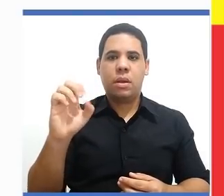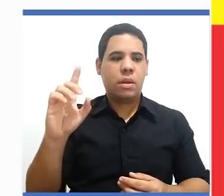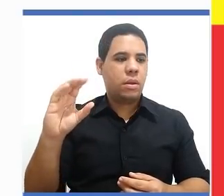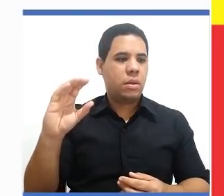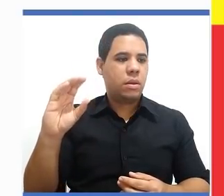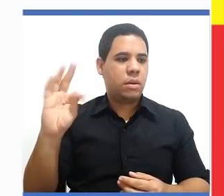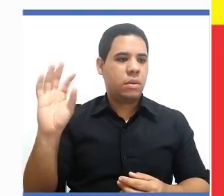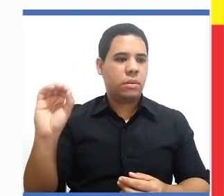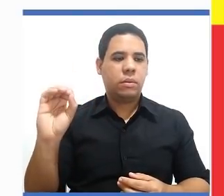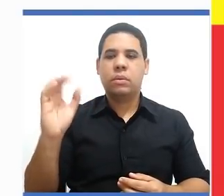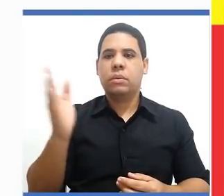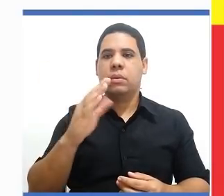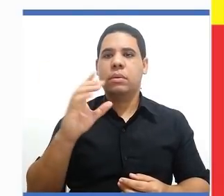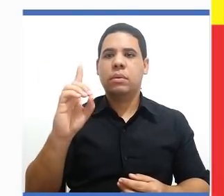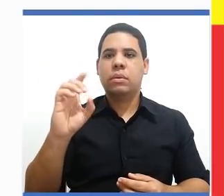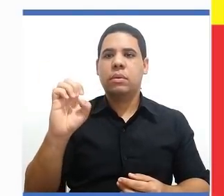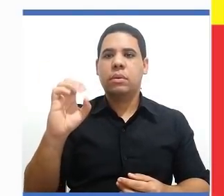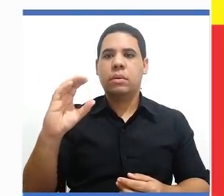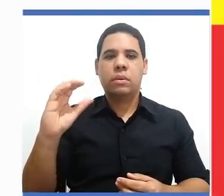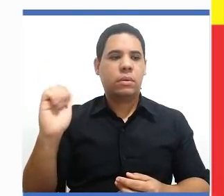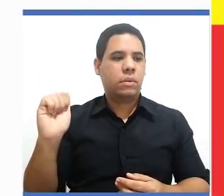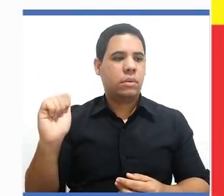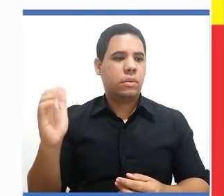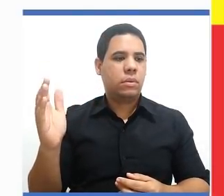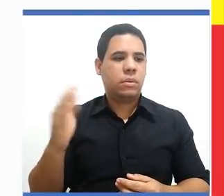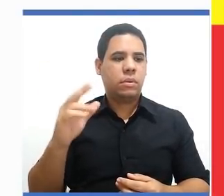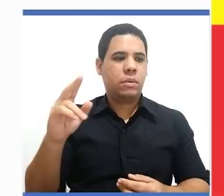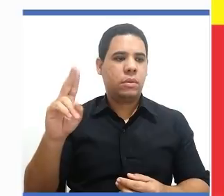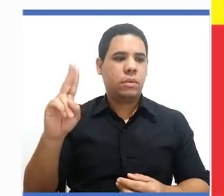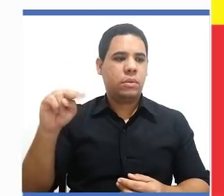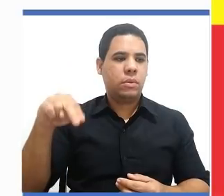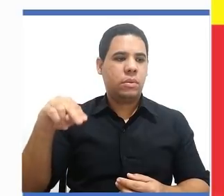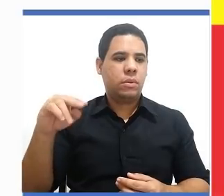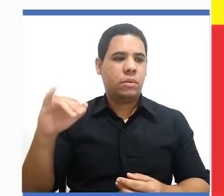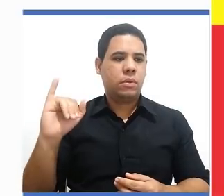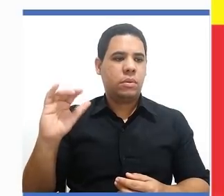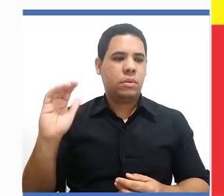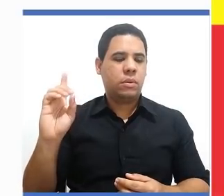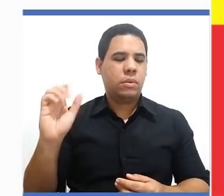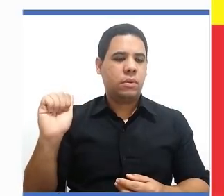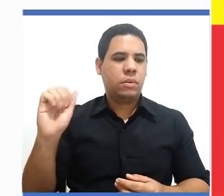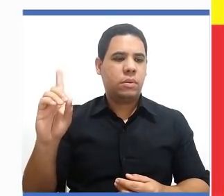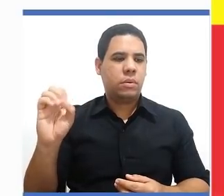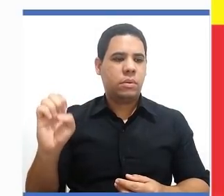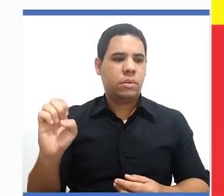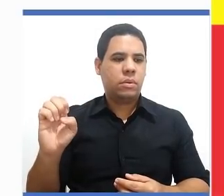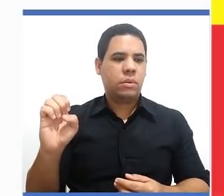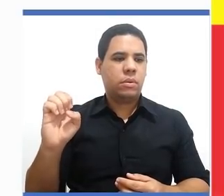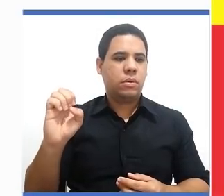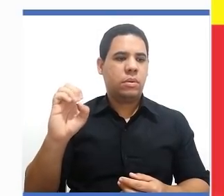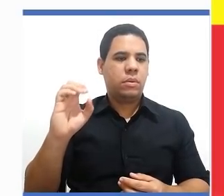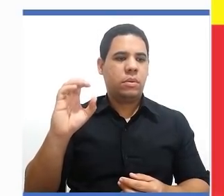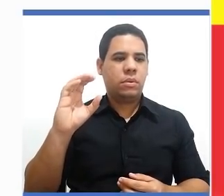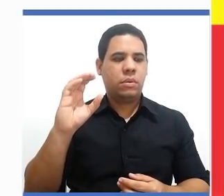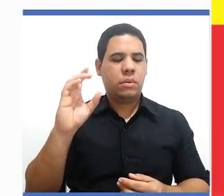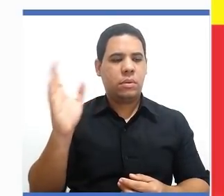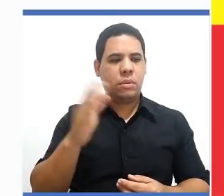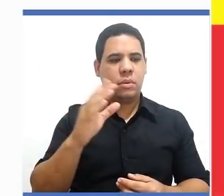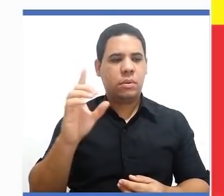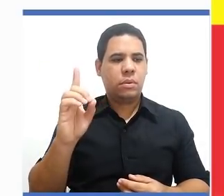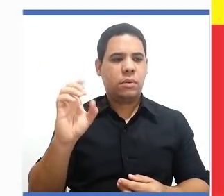miligrama. Então, a gente vai usar o K, o H, o DA, D, C e o M. Que, na verdade, a gente vai usar o